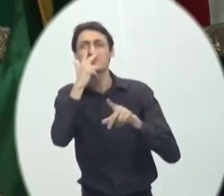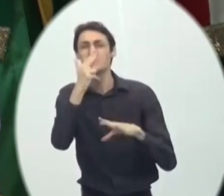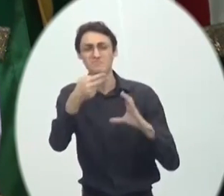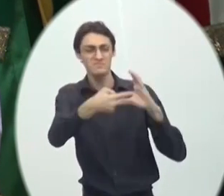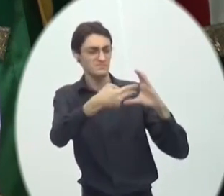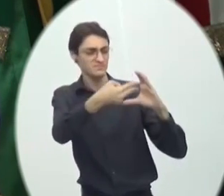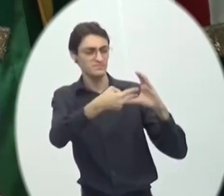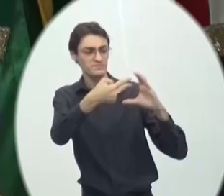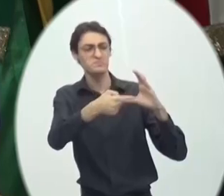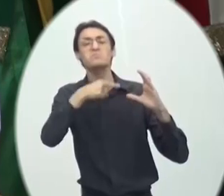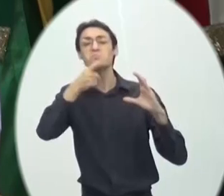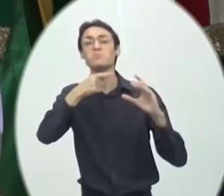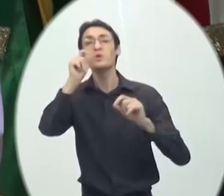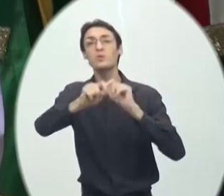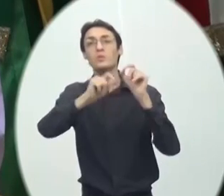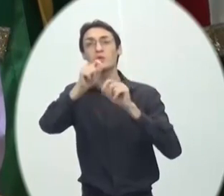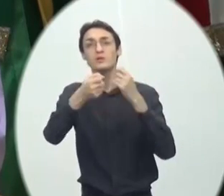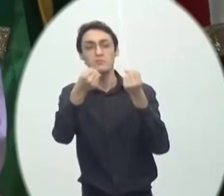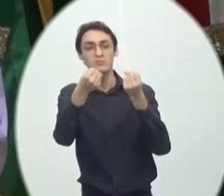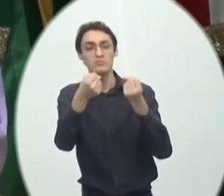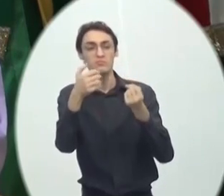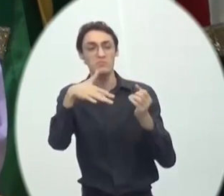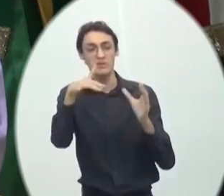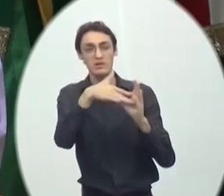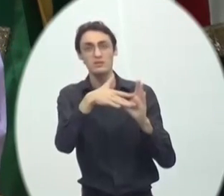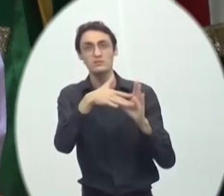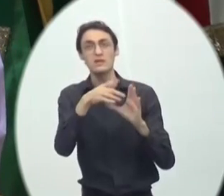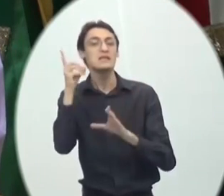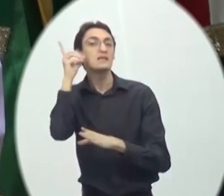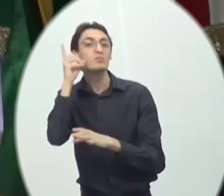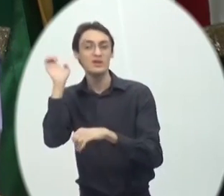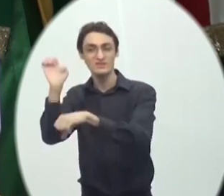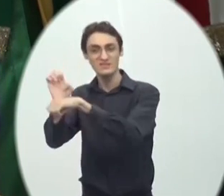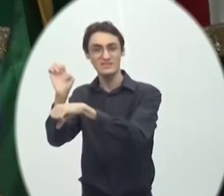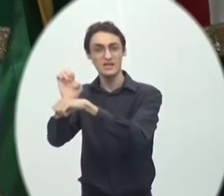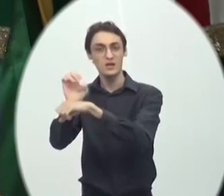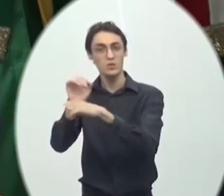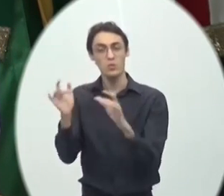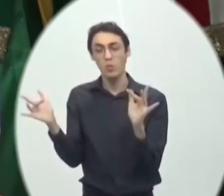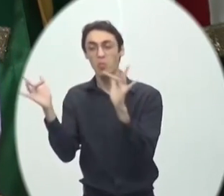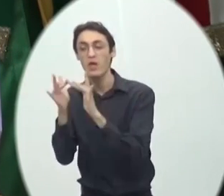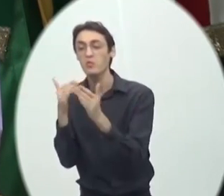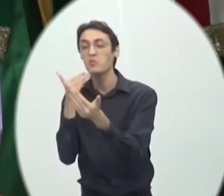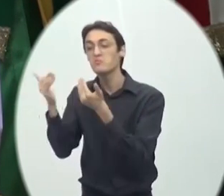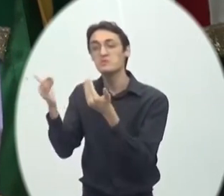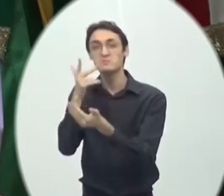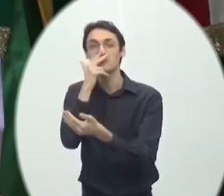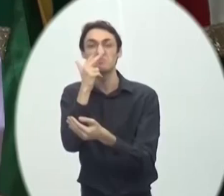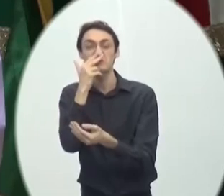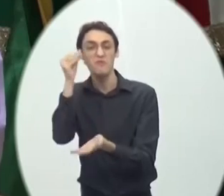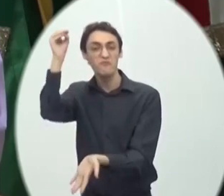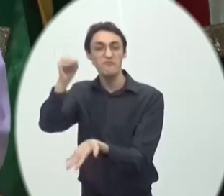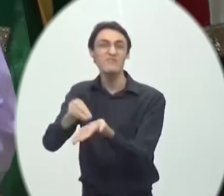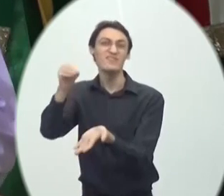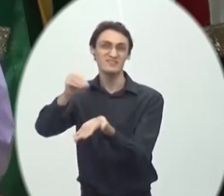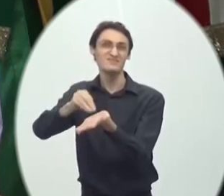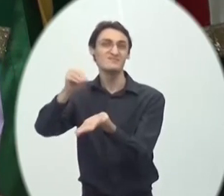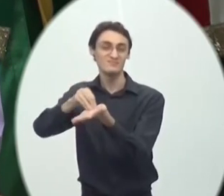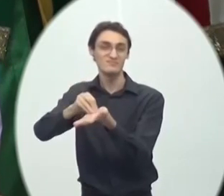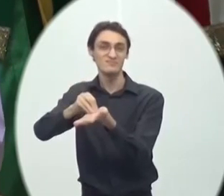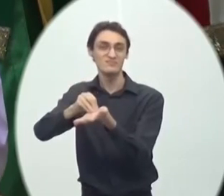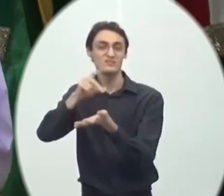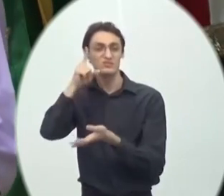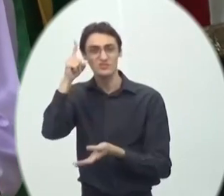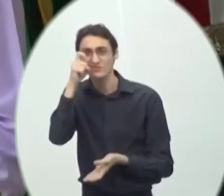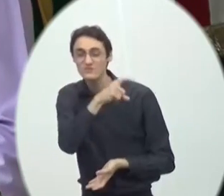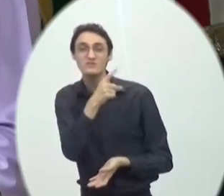ter a força que tem perante os nossos deputados estaduais. Essa que é a grande realidade. Veja que a gente tenta